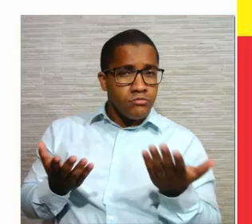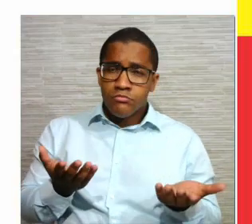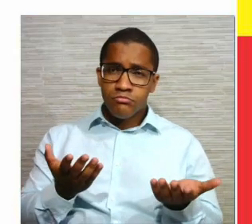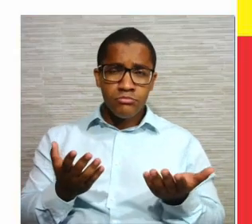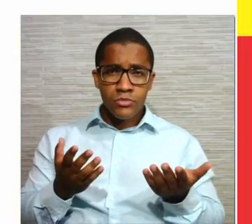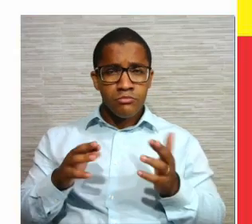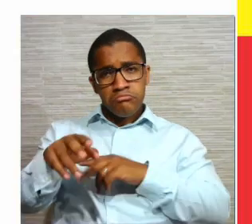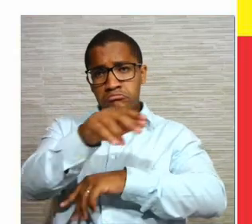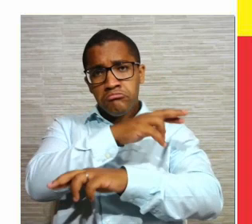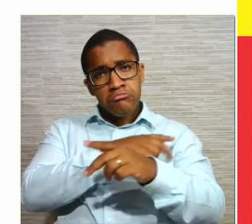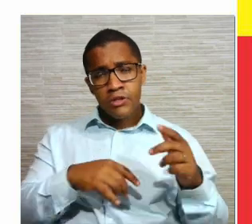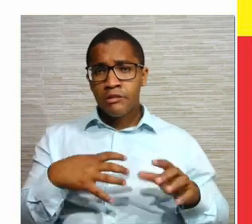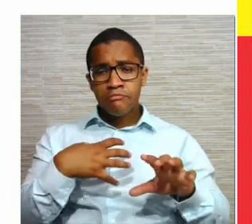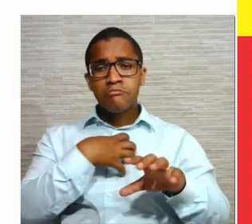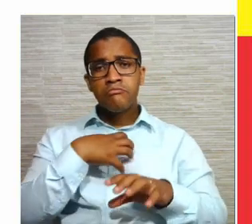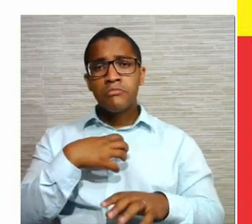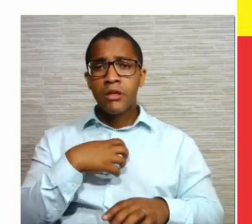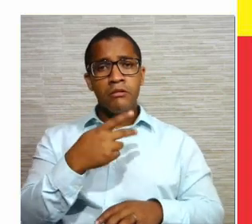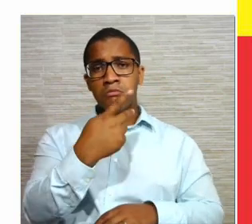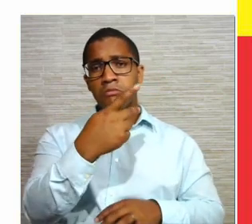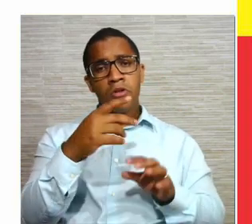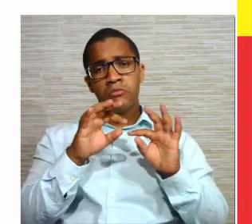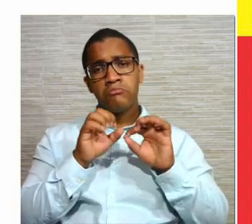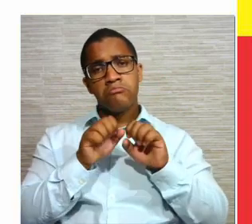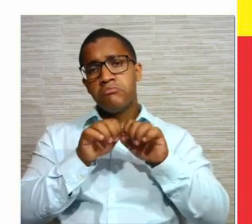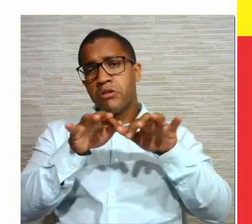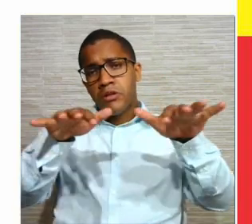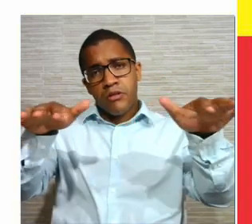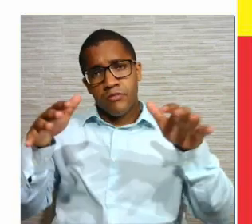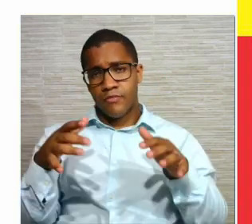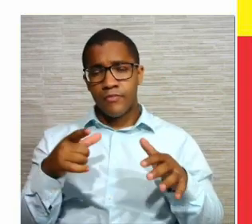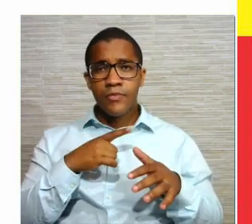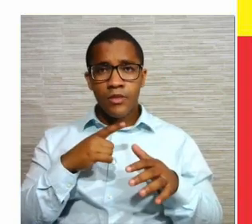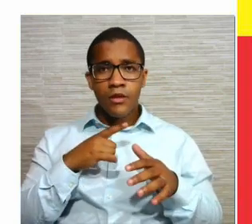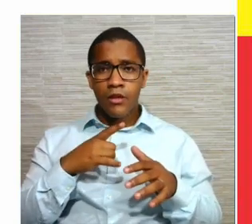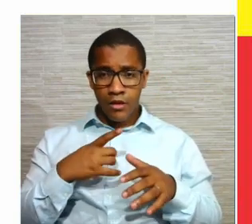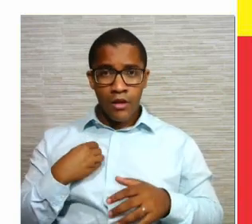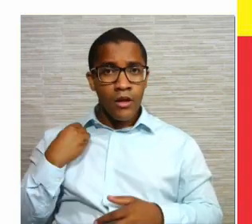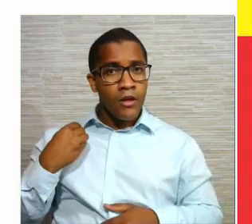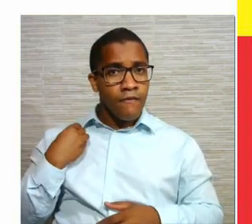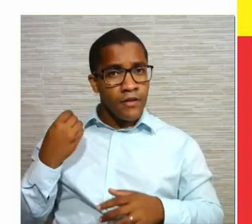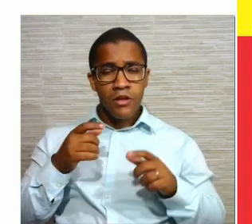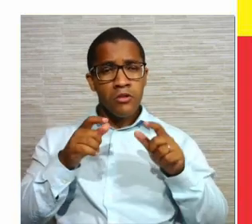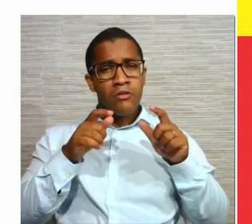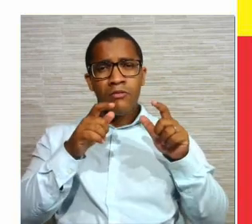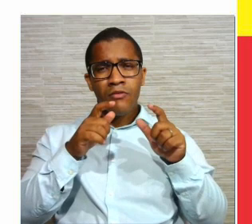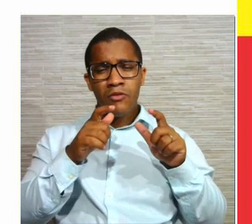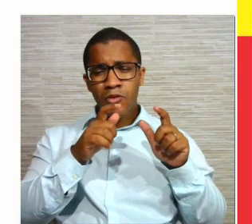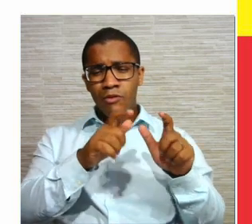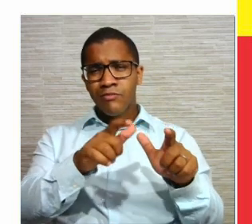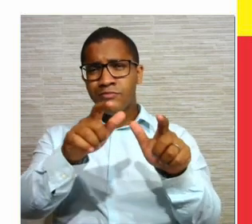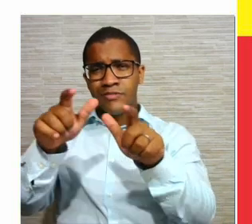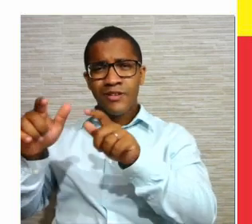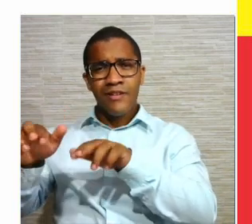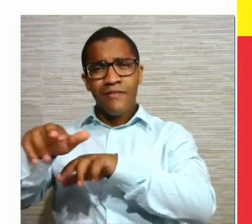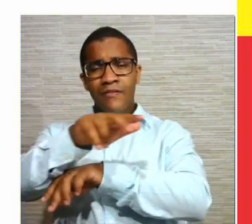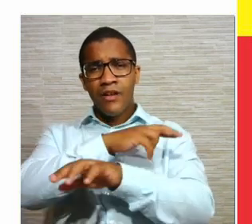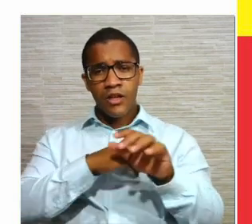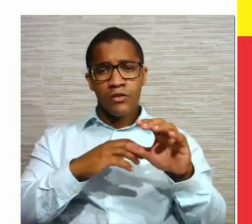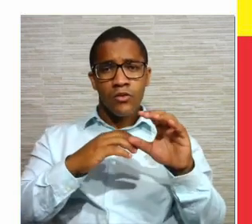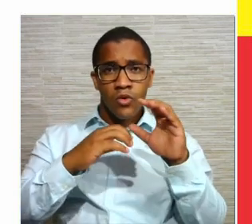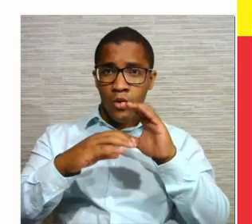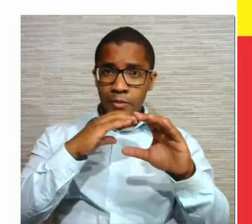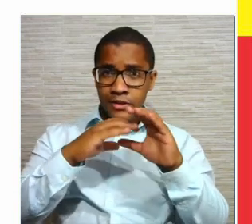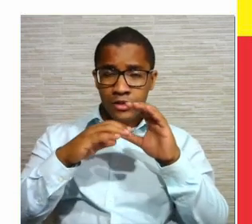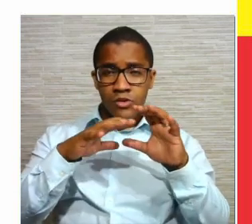é uma linguagem que mais viabiliza o consumo massificado. E ela está presente em muitas atividades, né? Assim, de